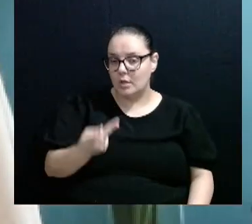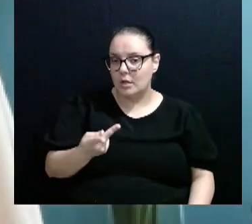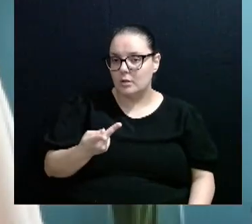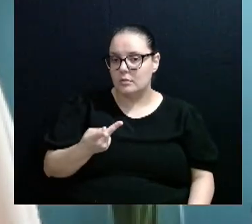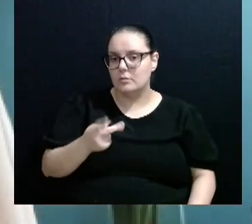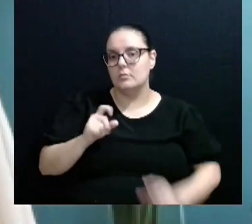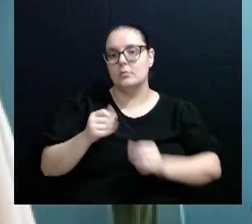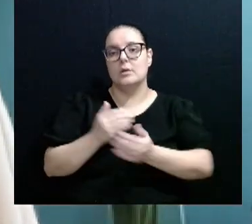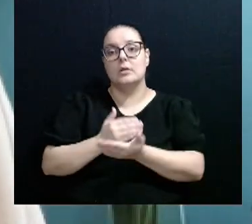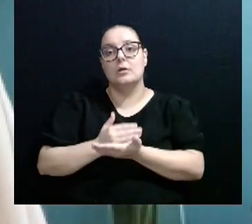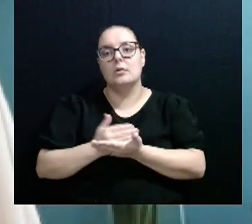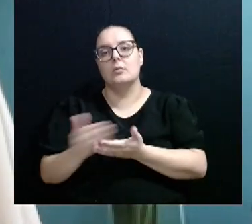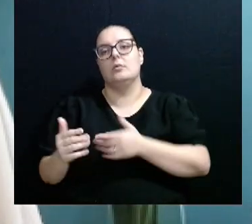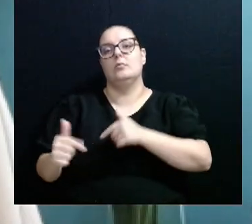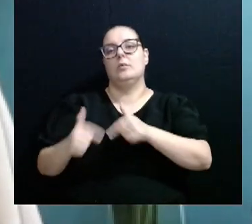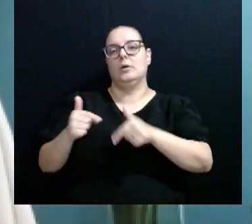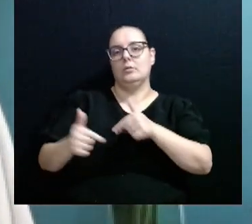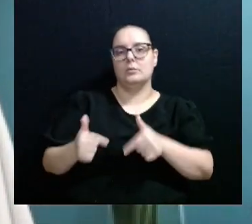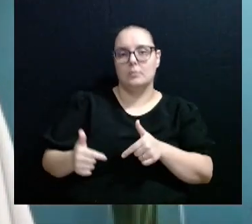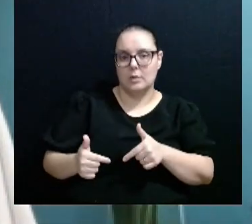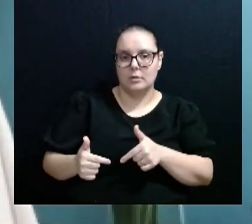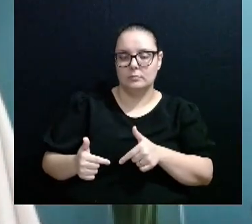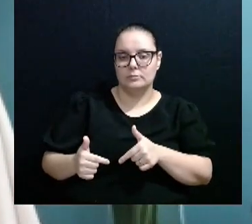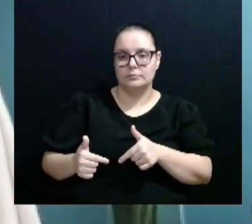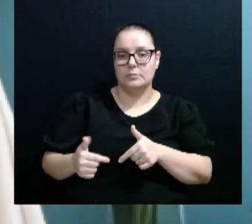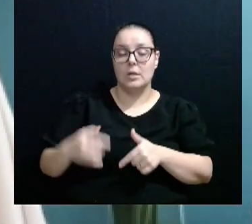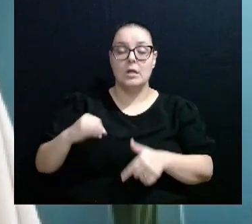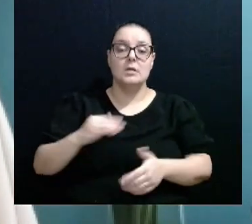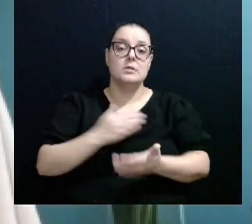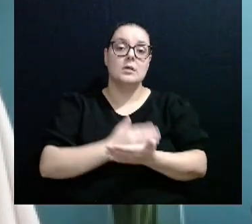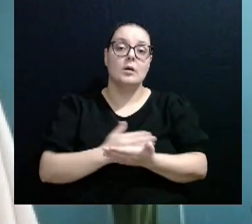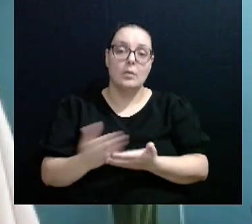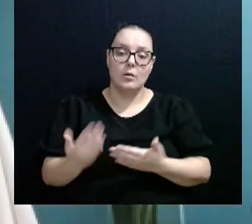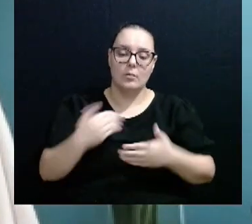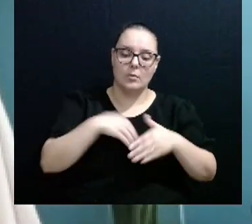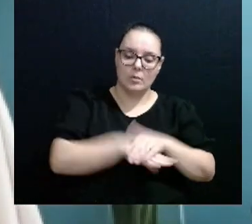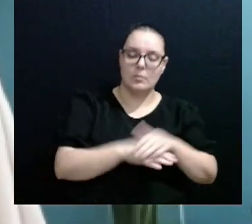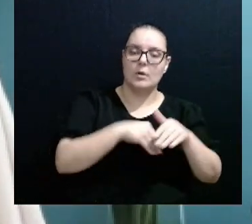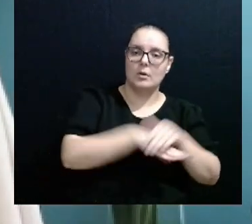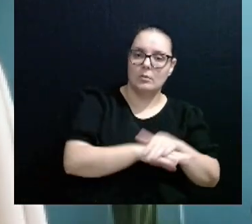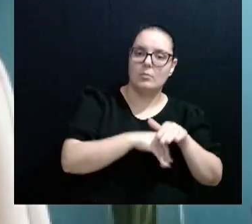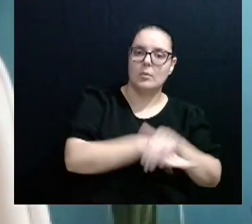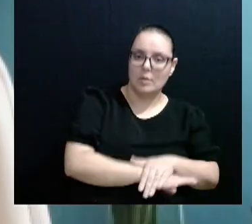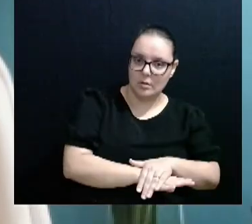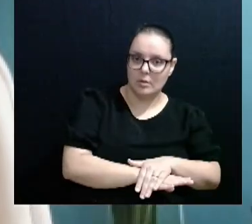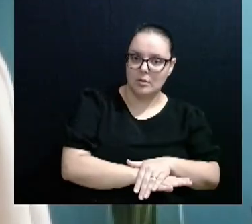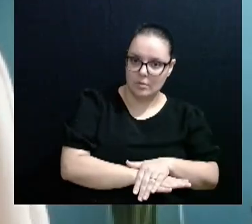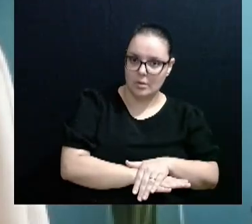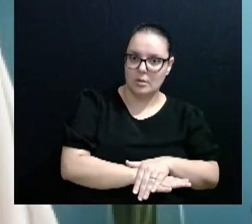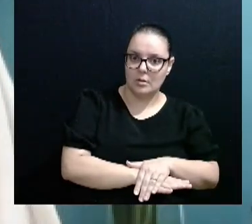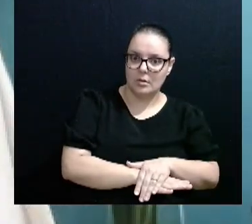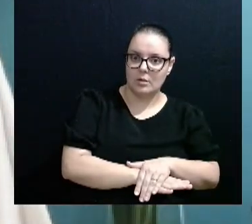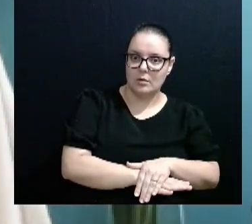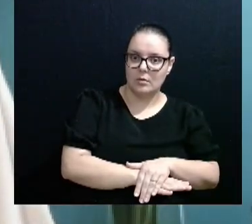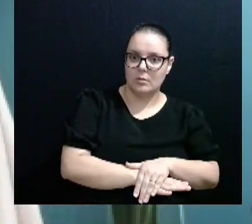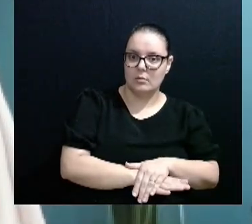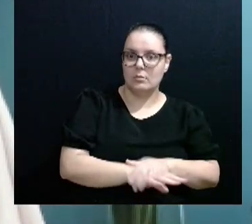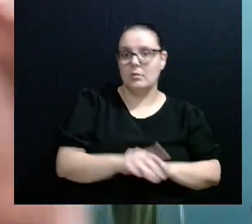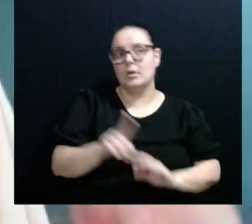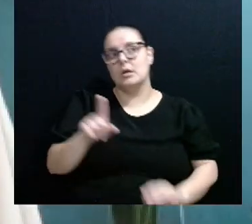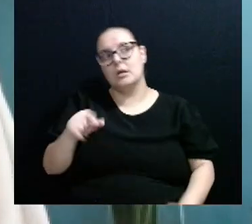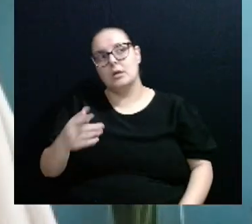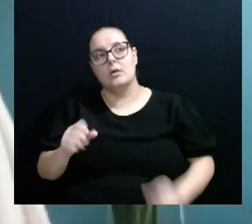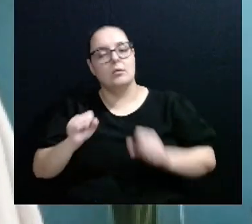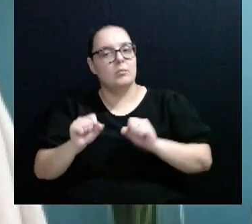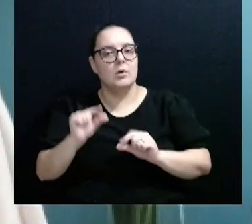mercado de trabalho, né? Se você começa a guardar um dinheirinho, e é o que Pode ser pouquinho, pode